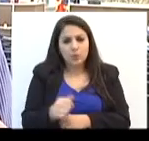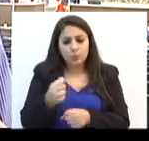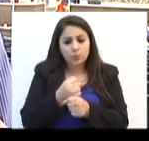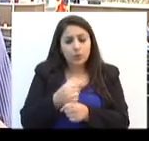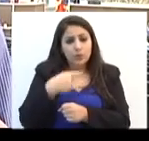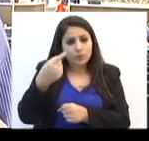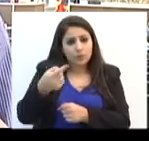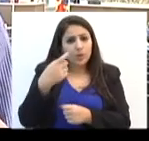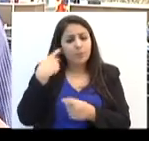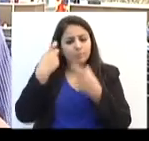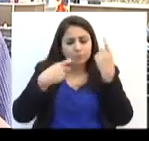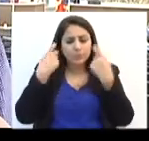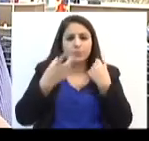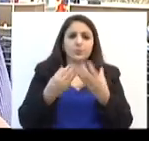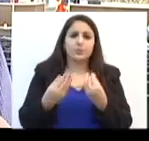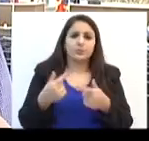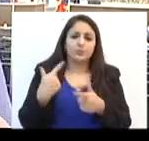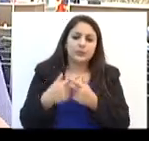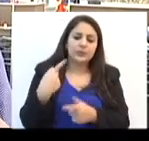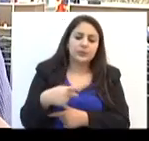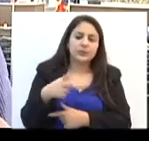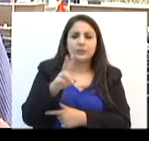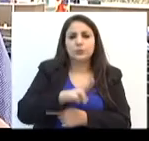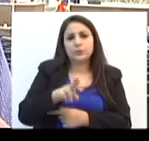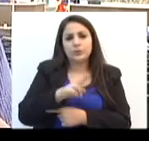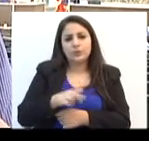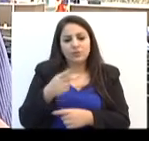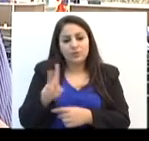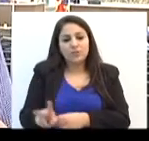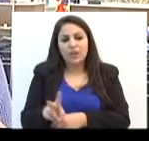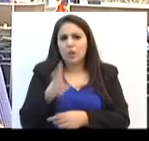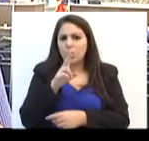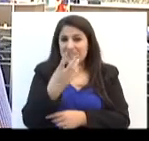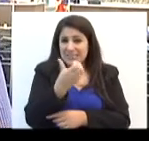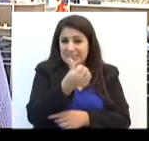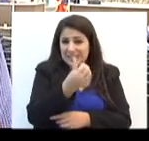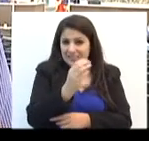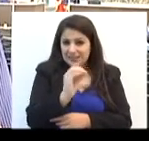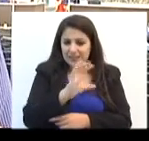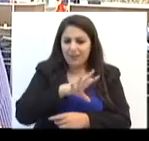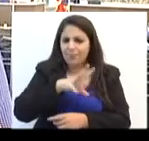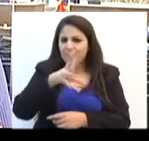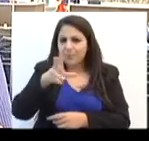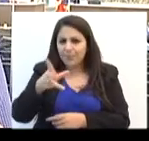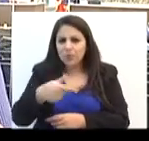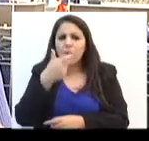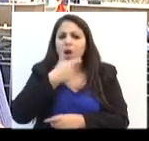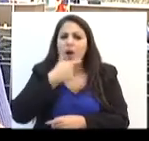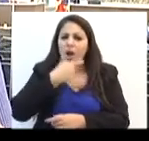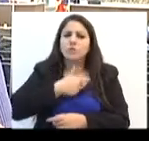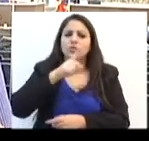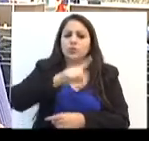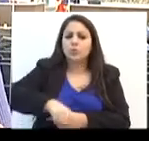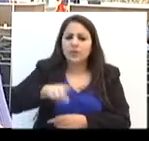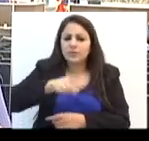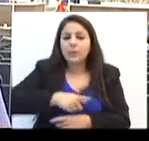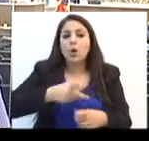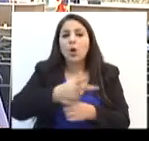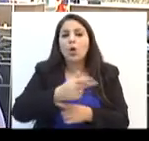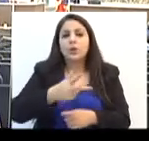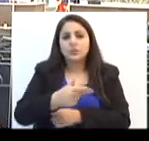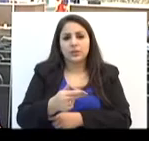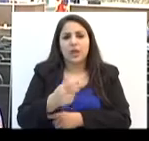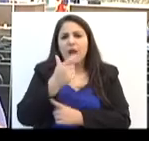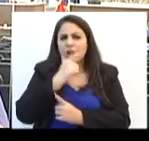muito porque, sendo este o valor de 60 milhões mesmo, os cortes devem chegar em